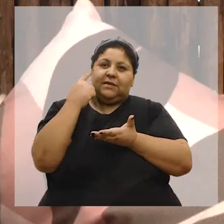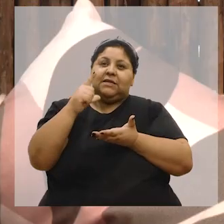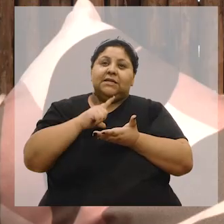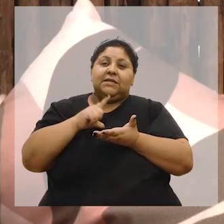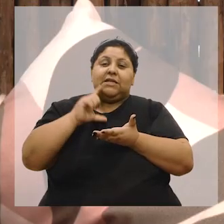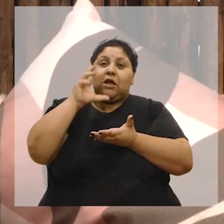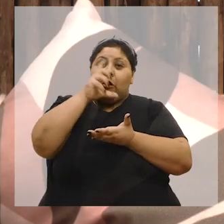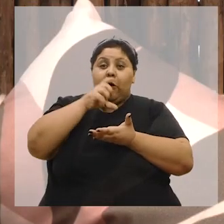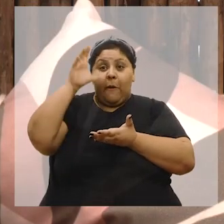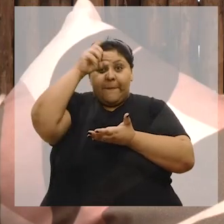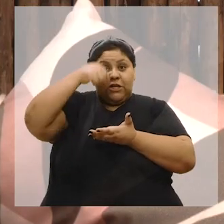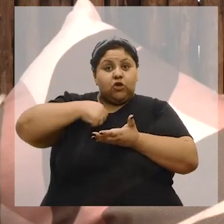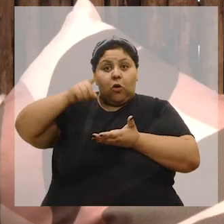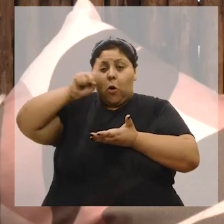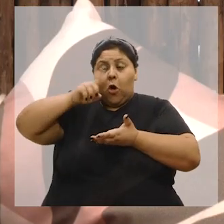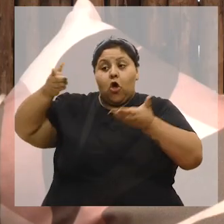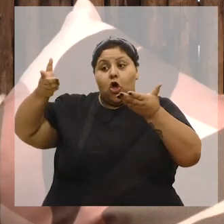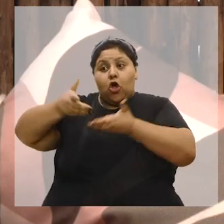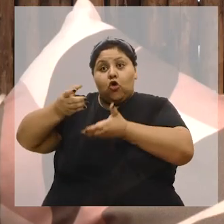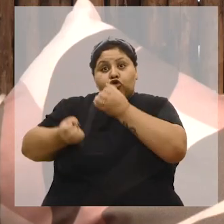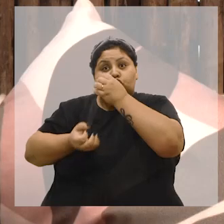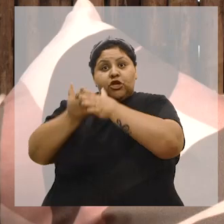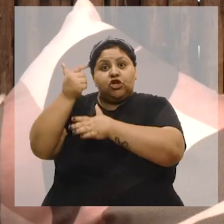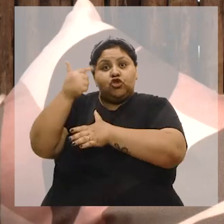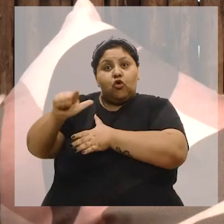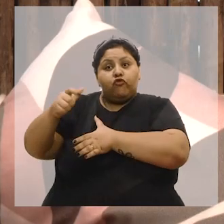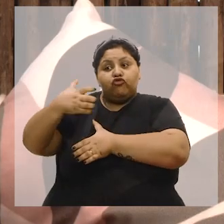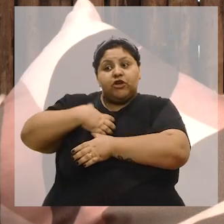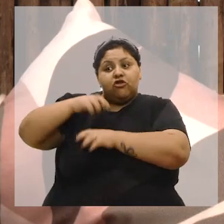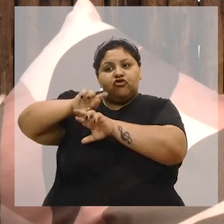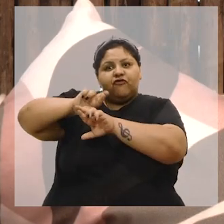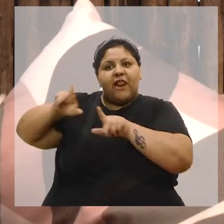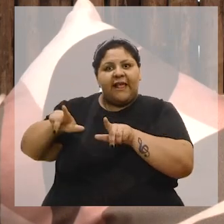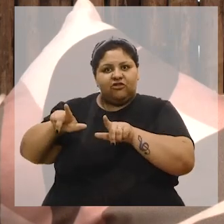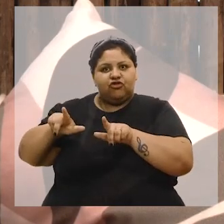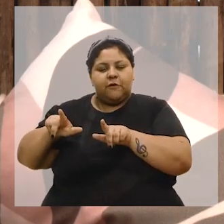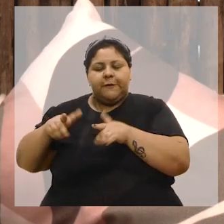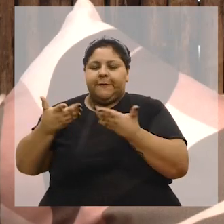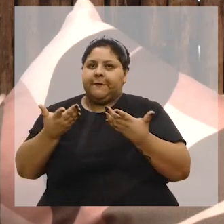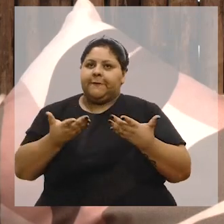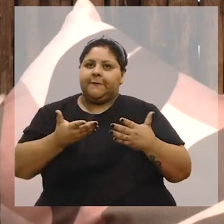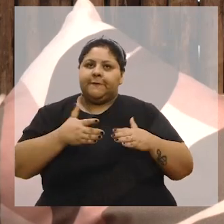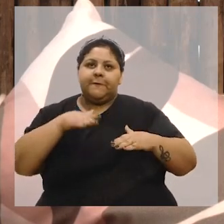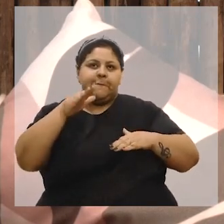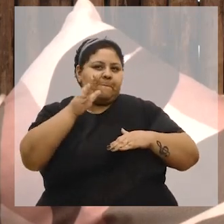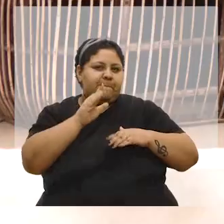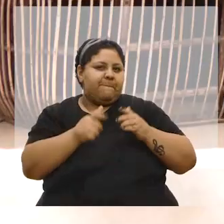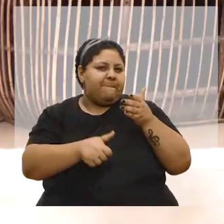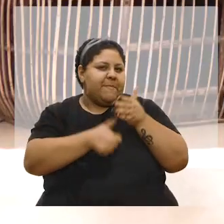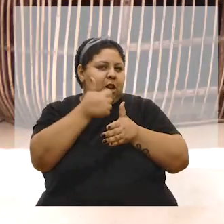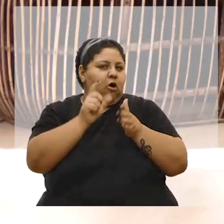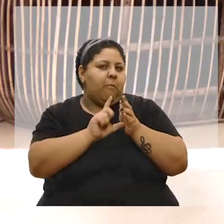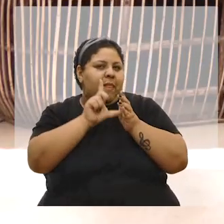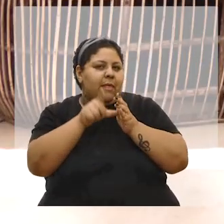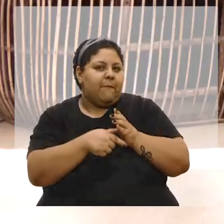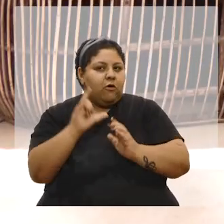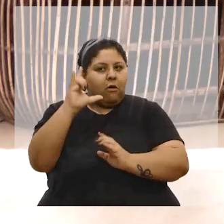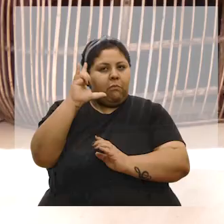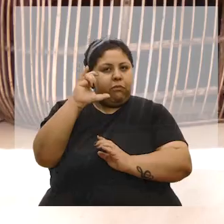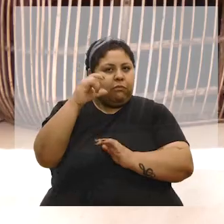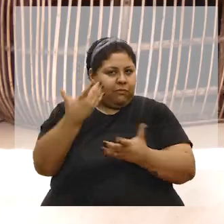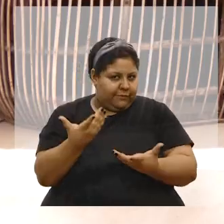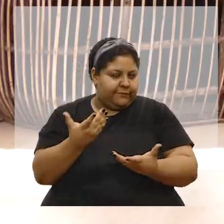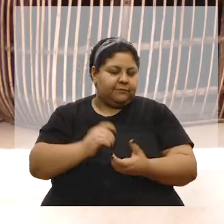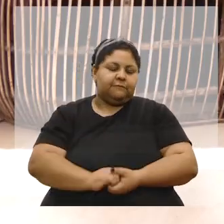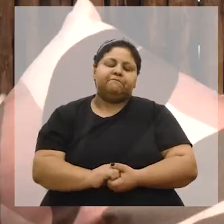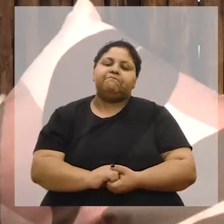tem coisas que eu aprendi com a minha mãe que hoje eu reproduzo de uma forma diferente, um pouquinho mais instagramável, um pouquinho mais